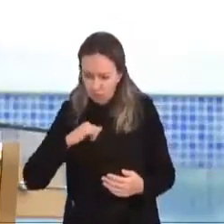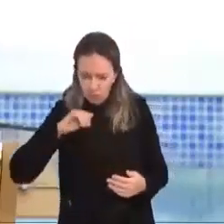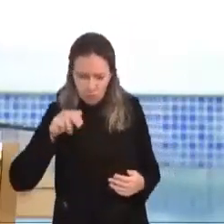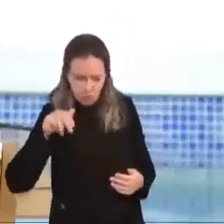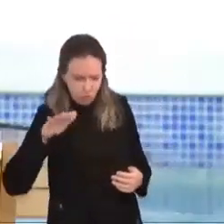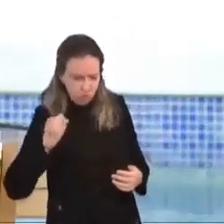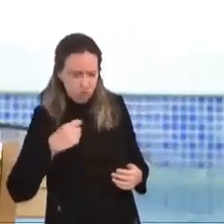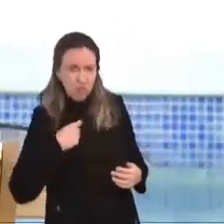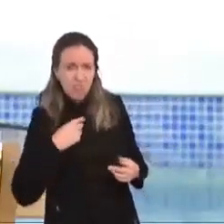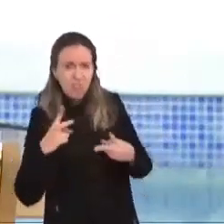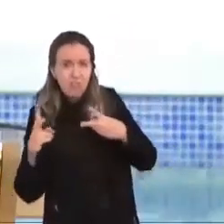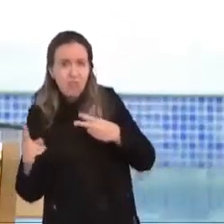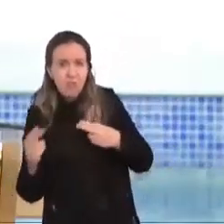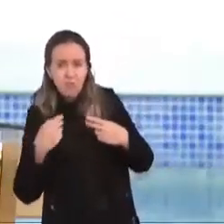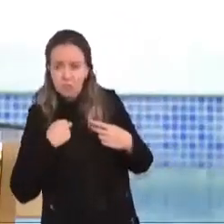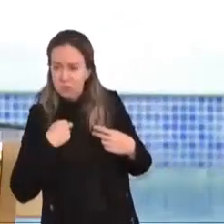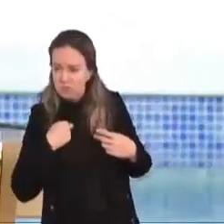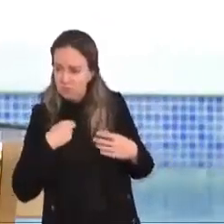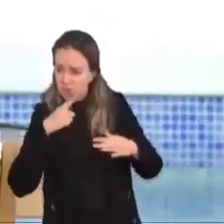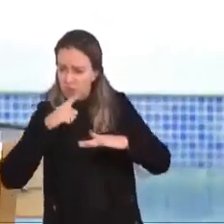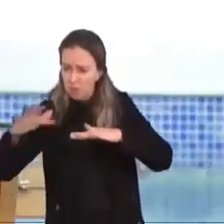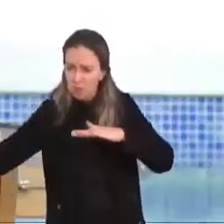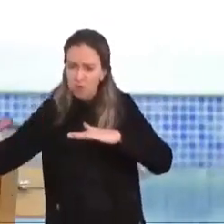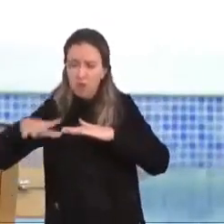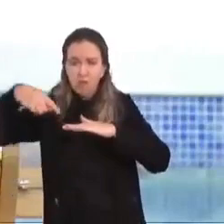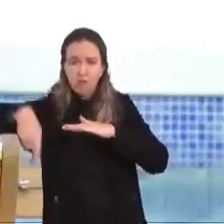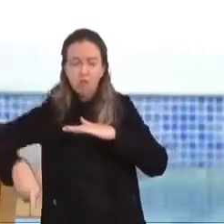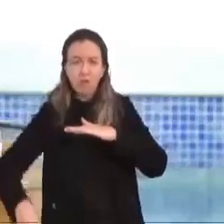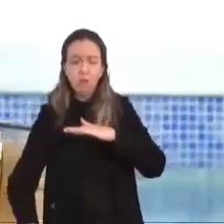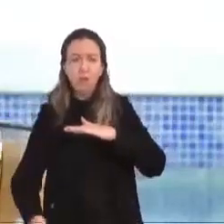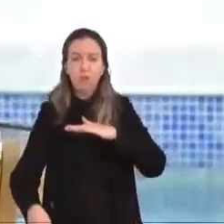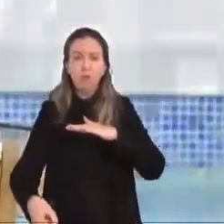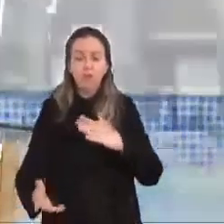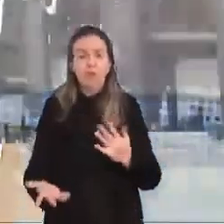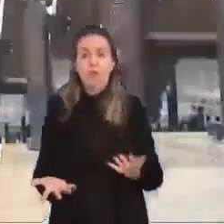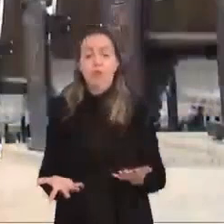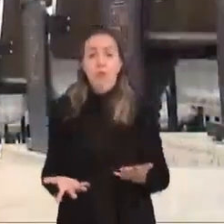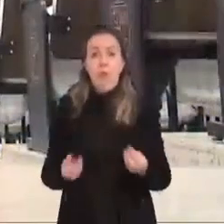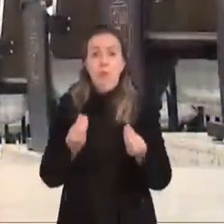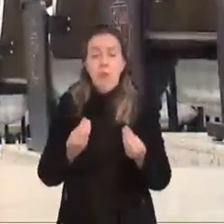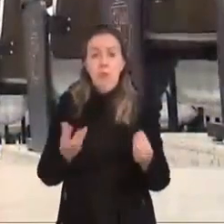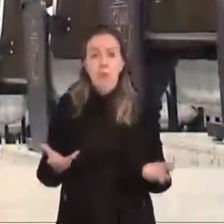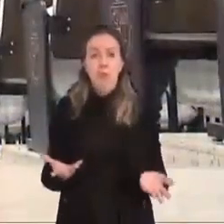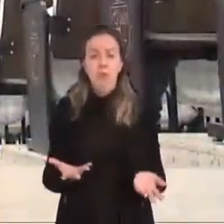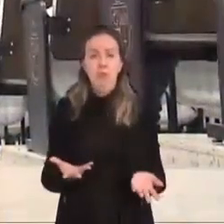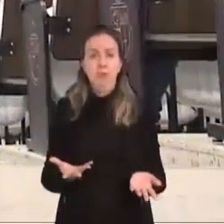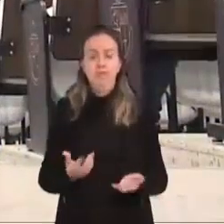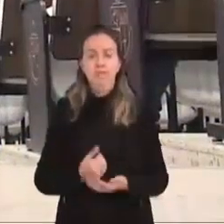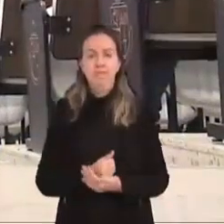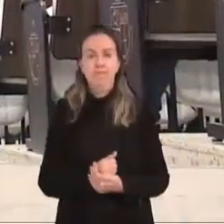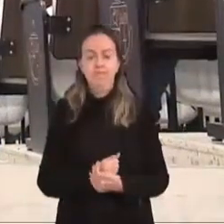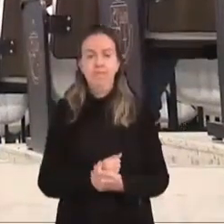olhinhos para ver se vai. Aí ele abre os olhos e vê que não foi, mas não dá para ir. Porque se for, é capaz de ainda perder a salvação.